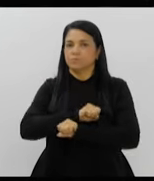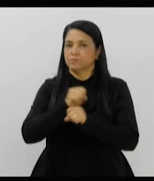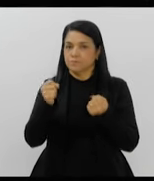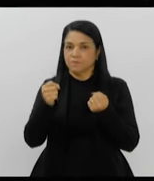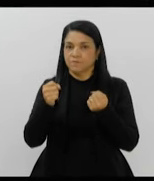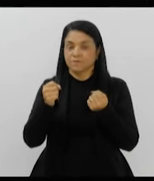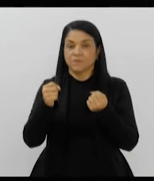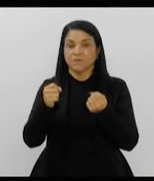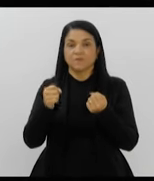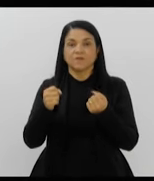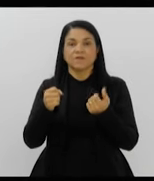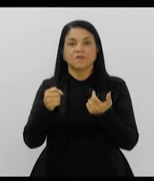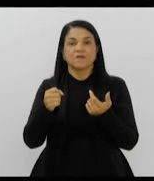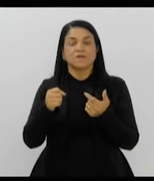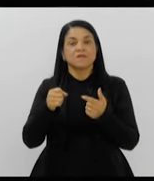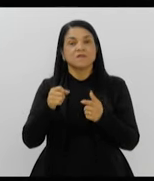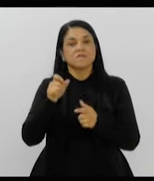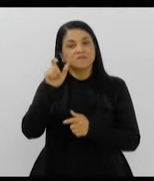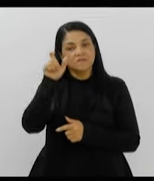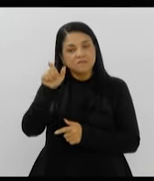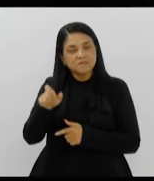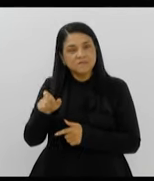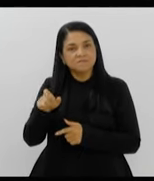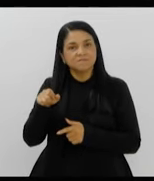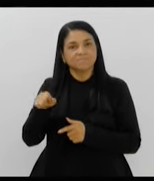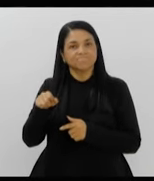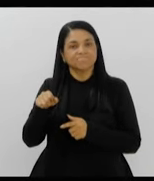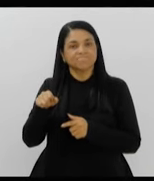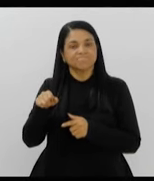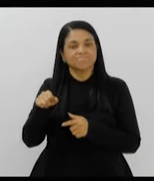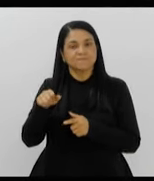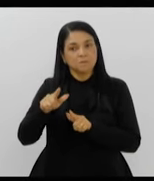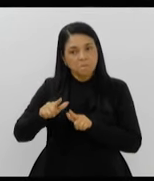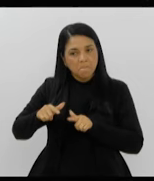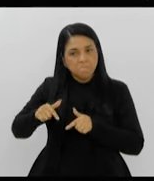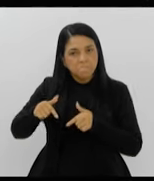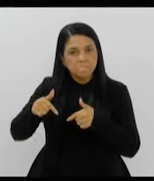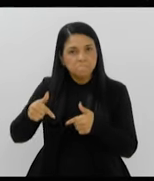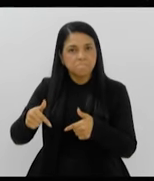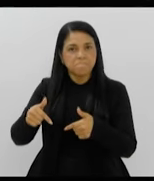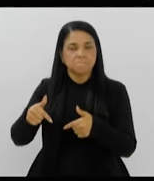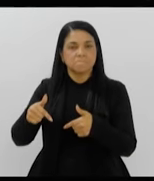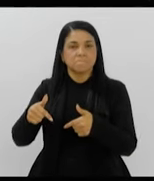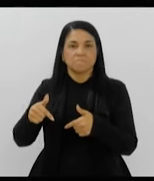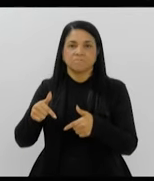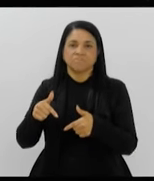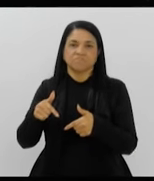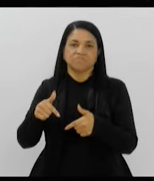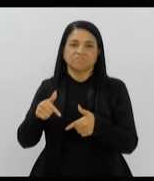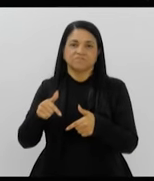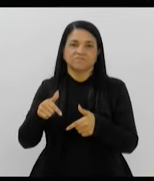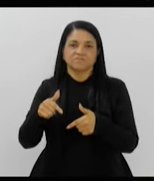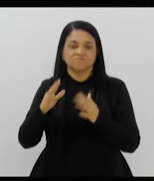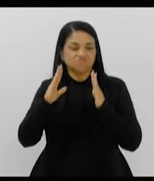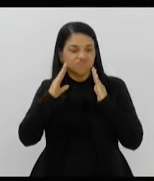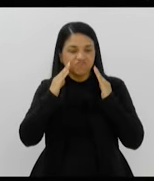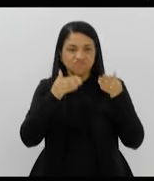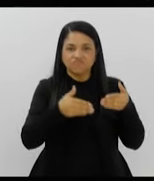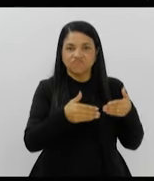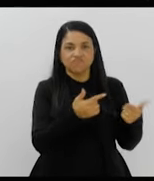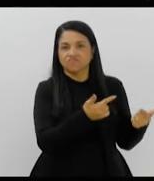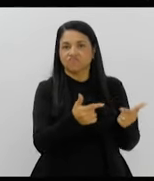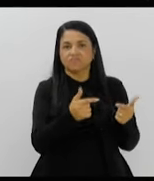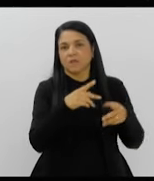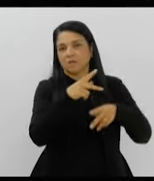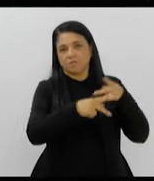nem sempre as posições extremas e irreversíveis são as melhores para a população.